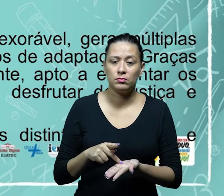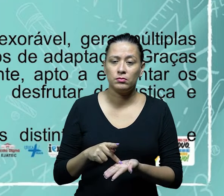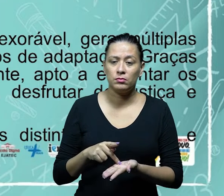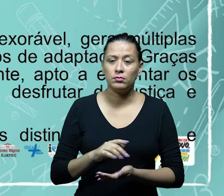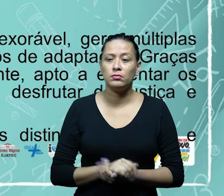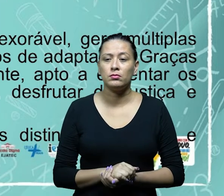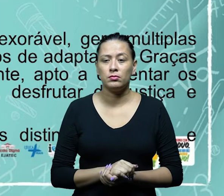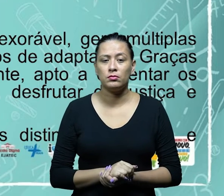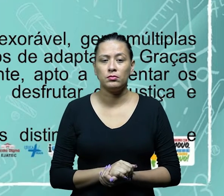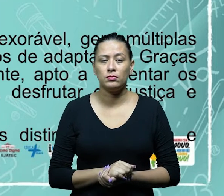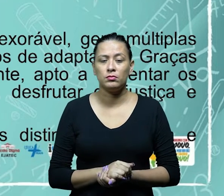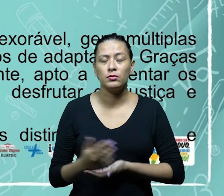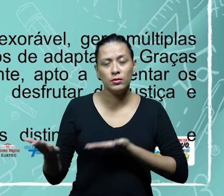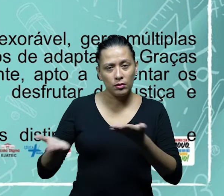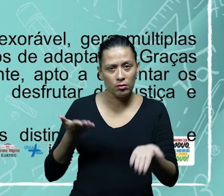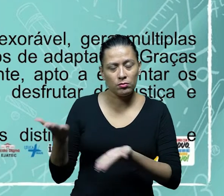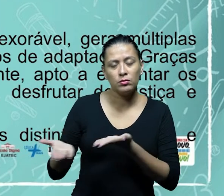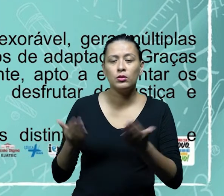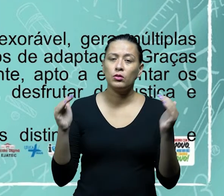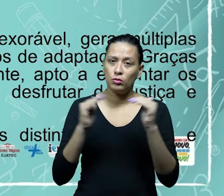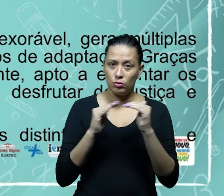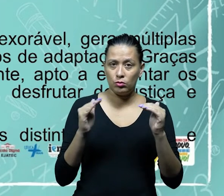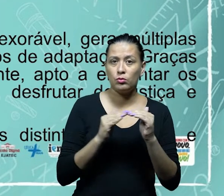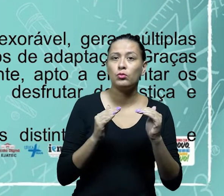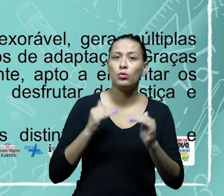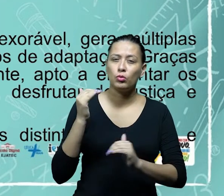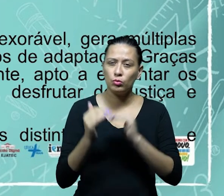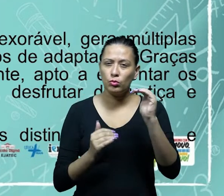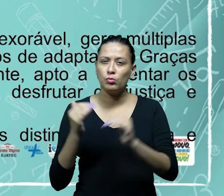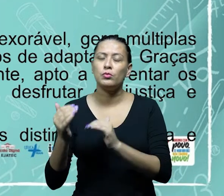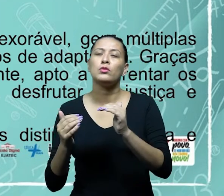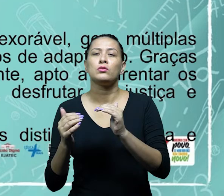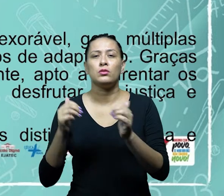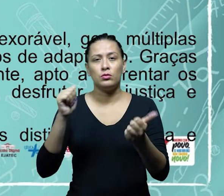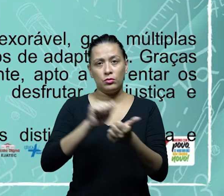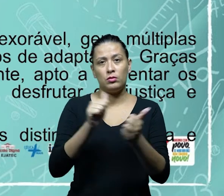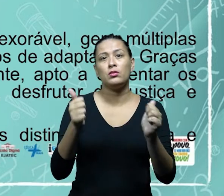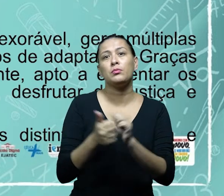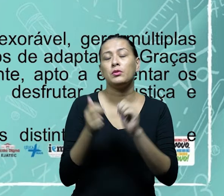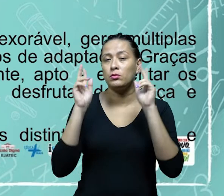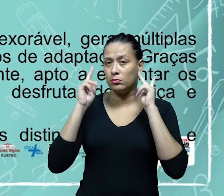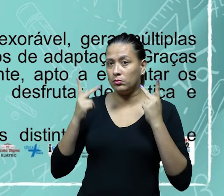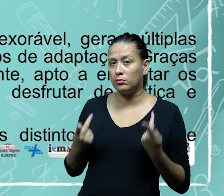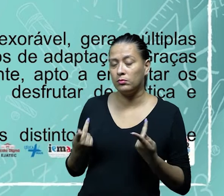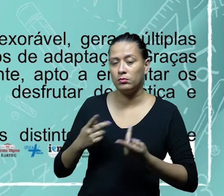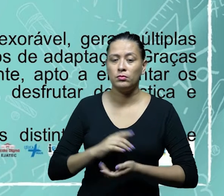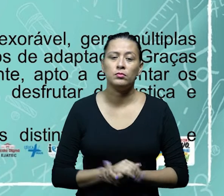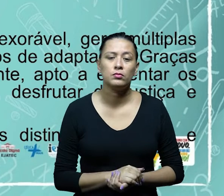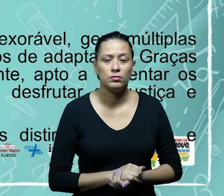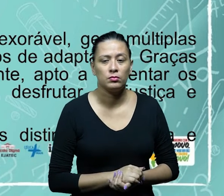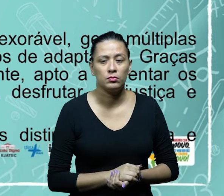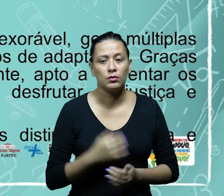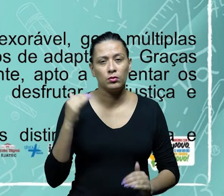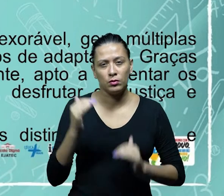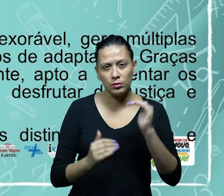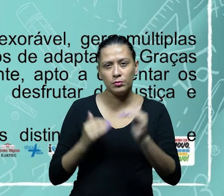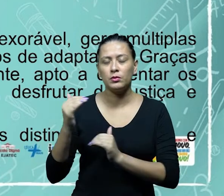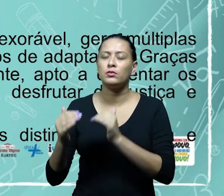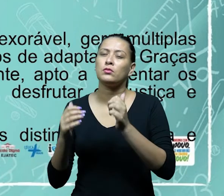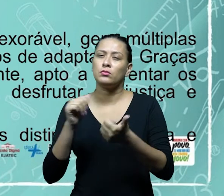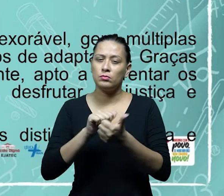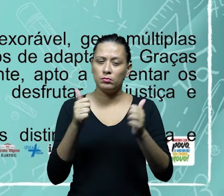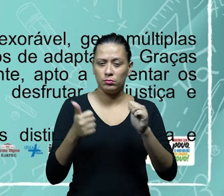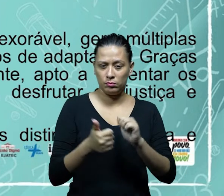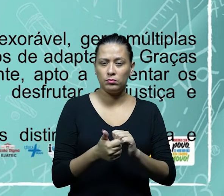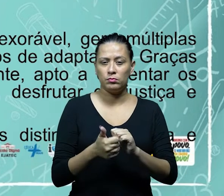ser sanadas né atendidas de acordo com o processo de adaptação do homem né é esse processo de